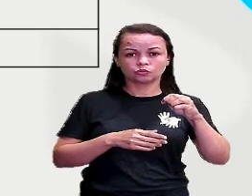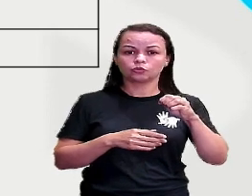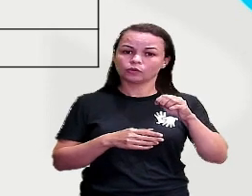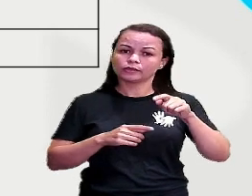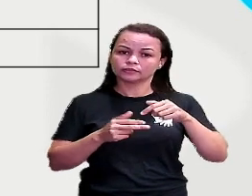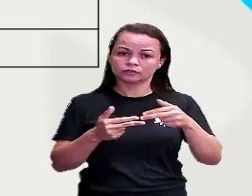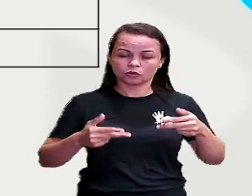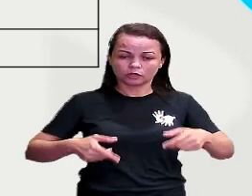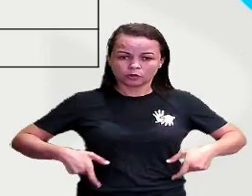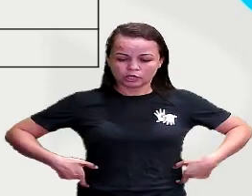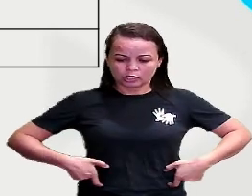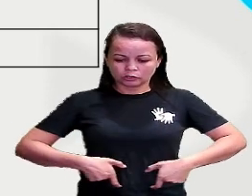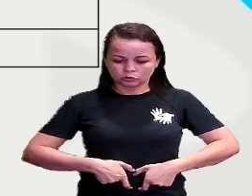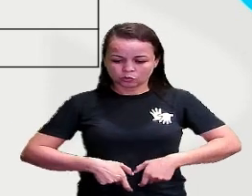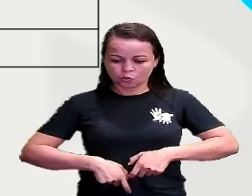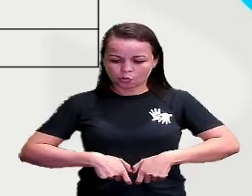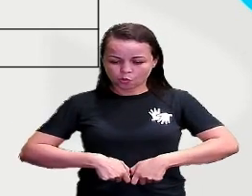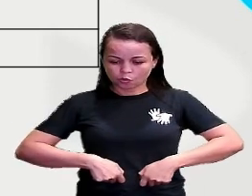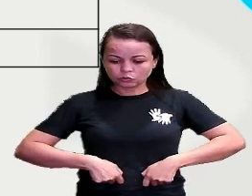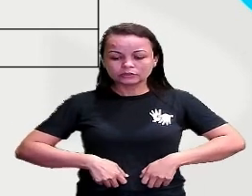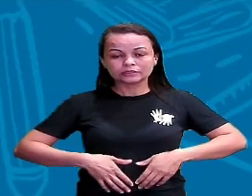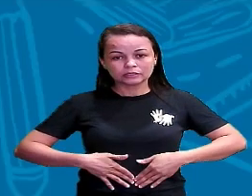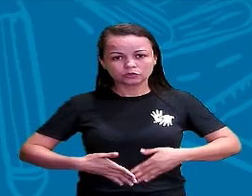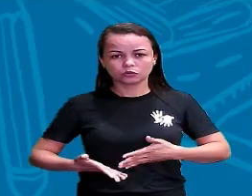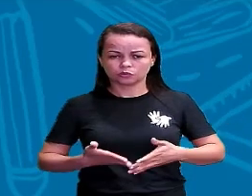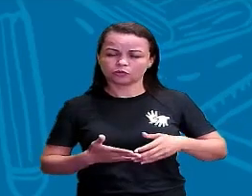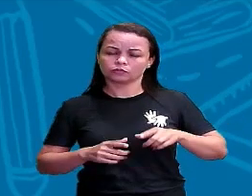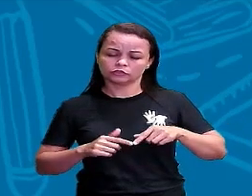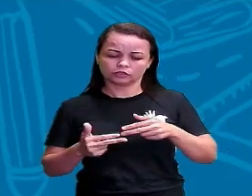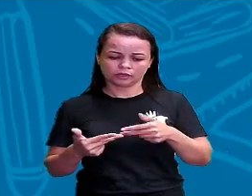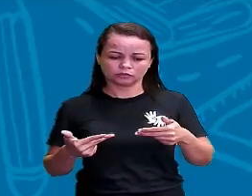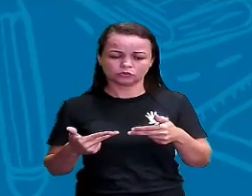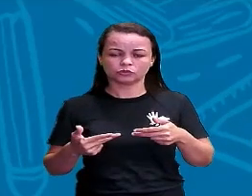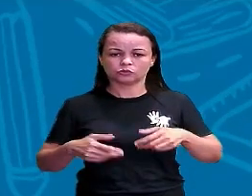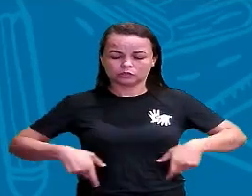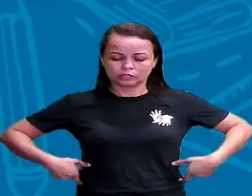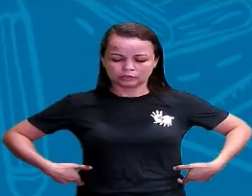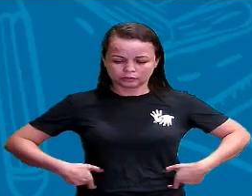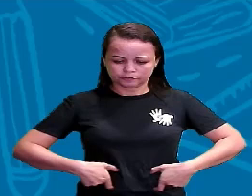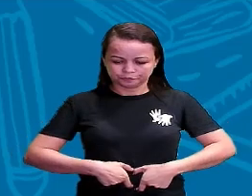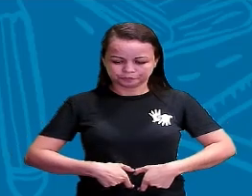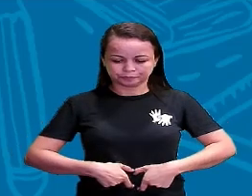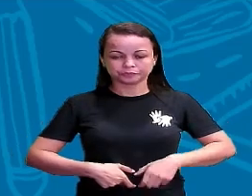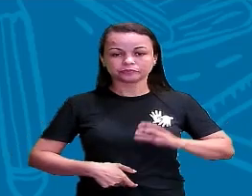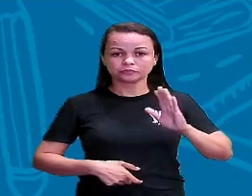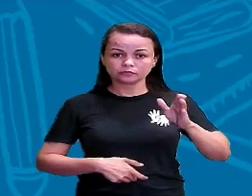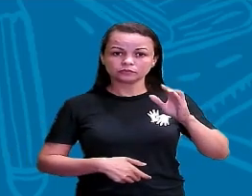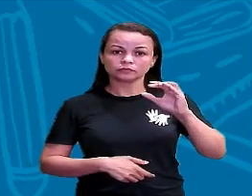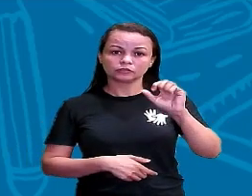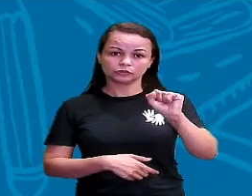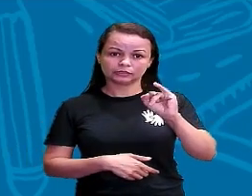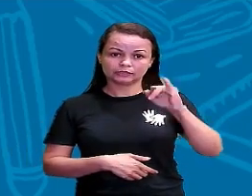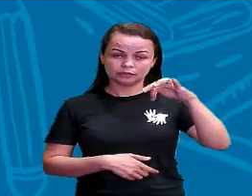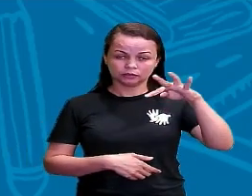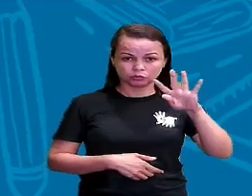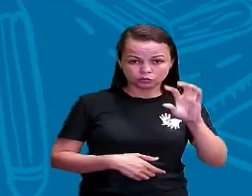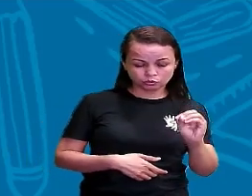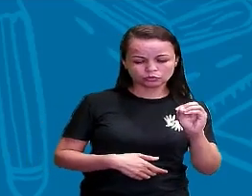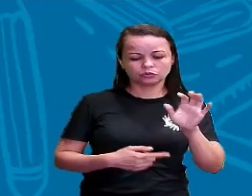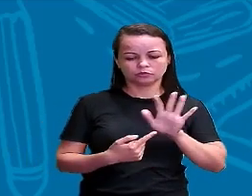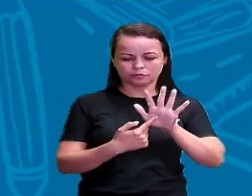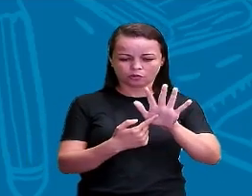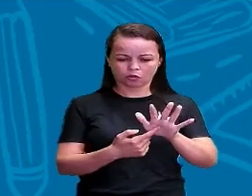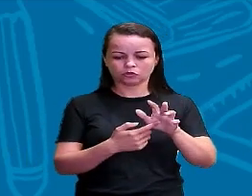calça ou em outra peça de roupa, objeto usado aí em volta da cintura. Já o cinto com S trata-se aí da